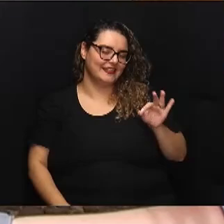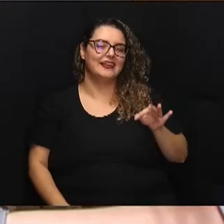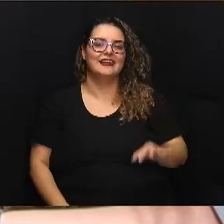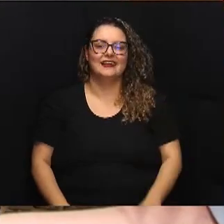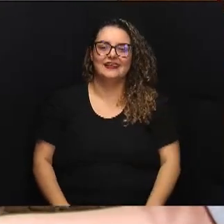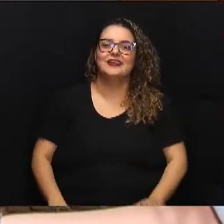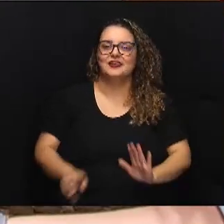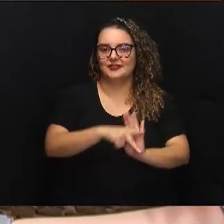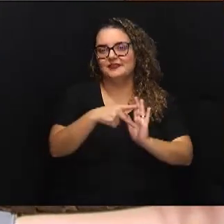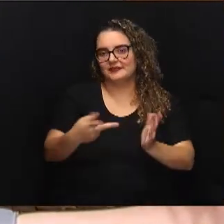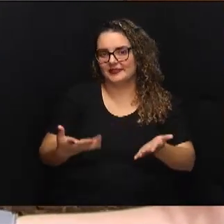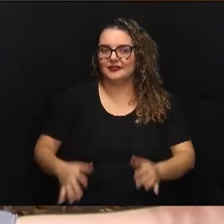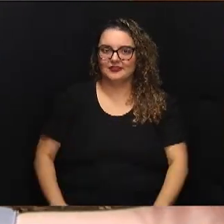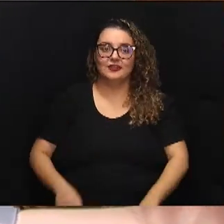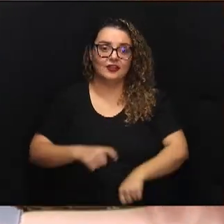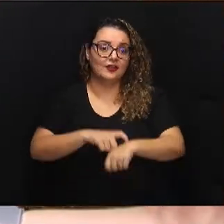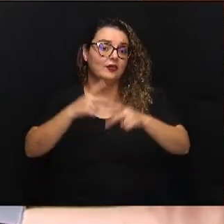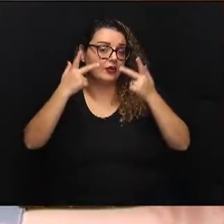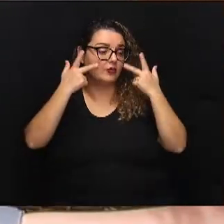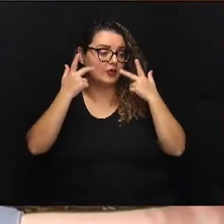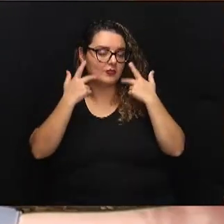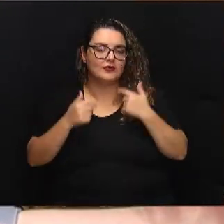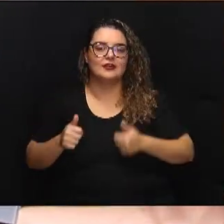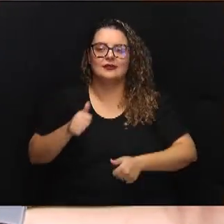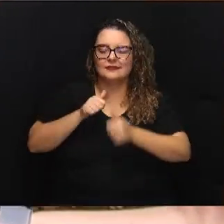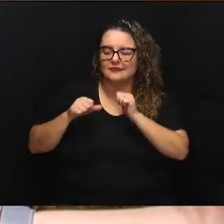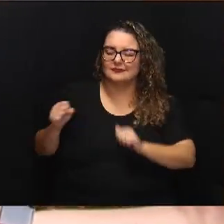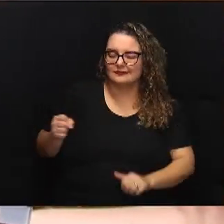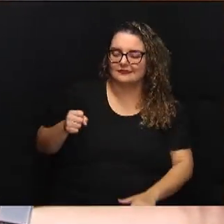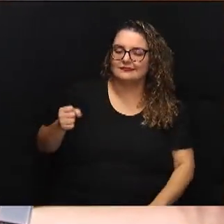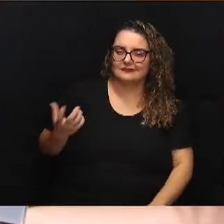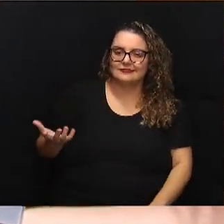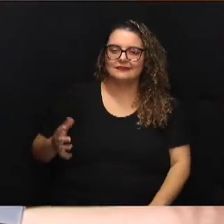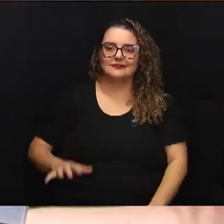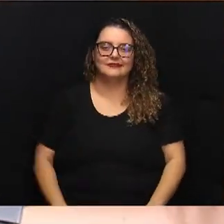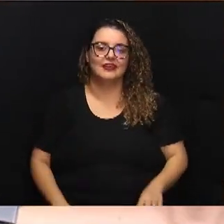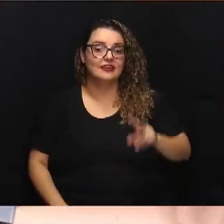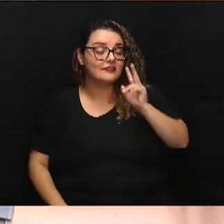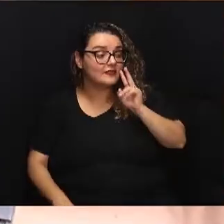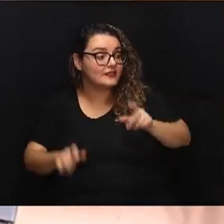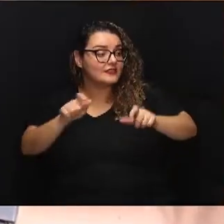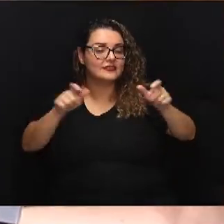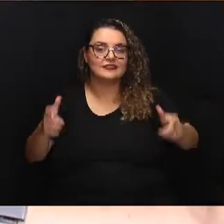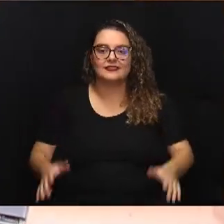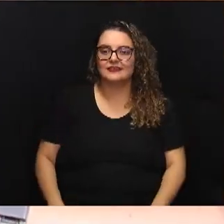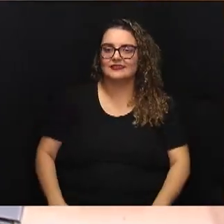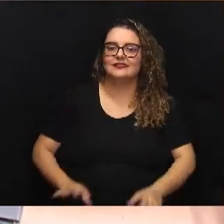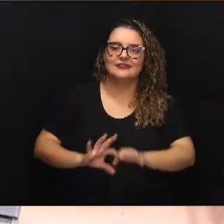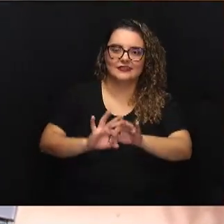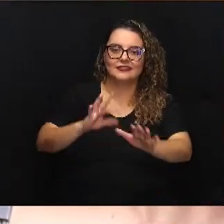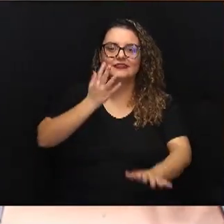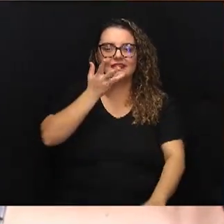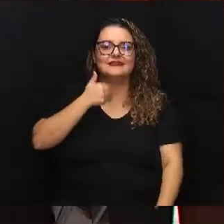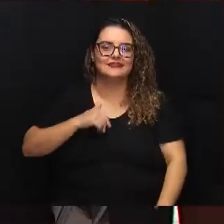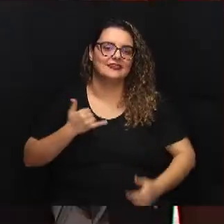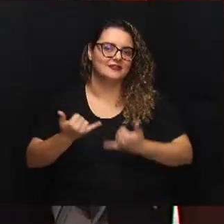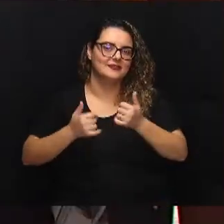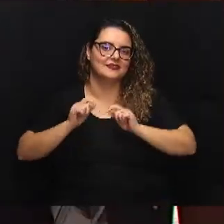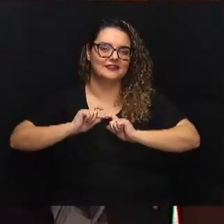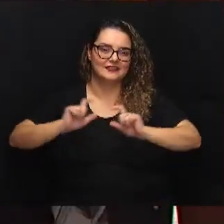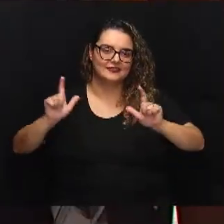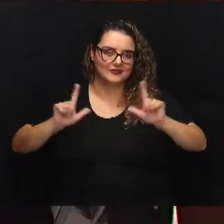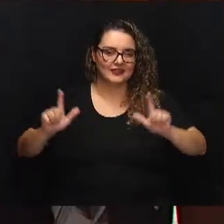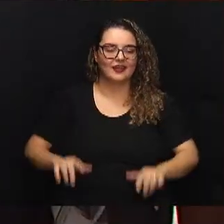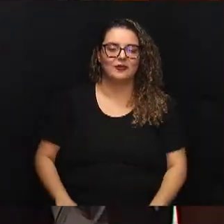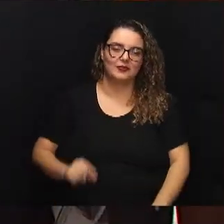Faz parte, né? É um momento tranquilo, tomar uma cervejinha, né? Ver as pessoas, deixar a criança brincar um pouquinho, é bem gostoso. Além